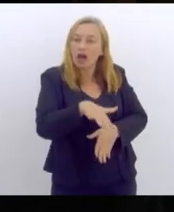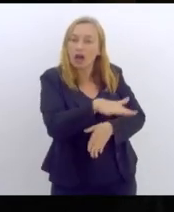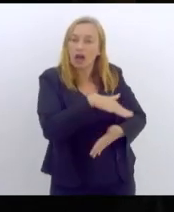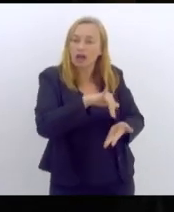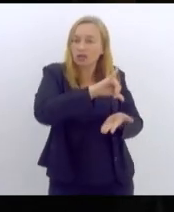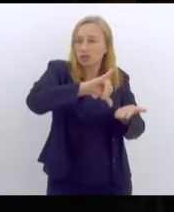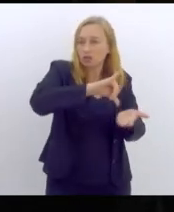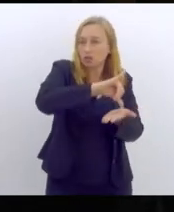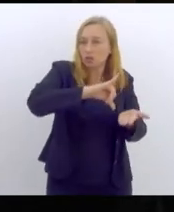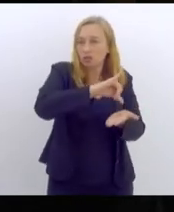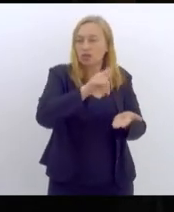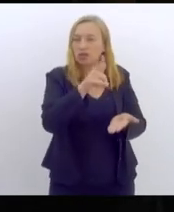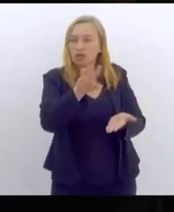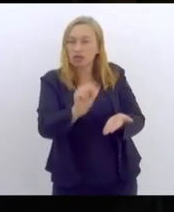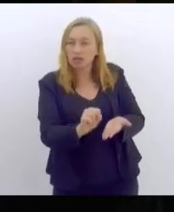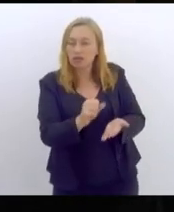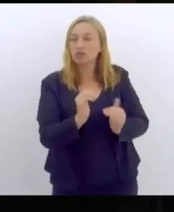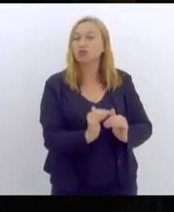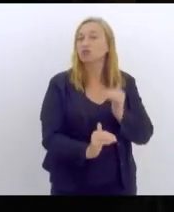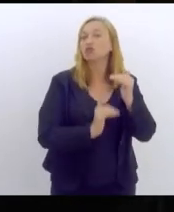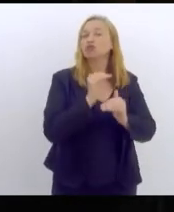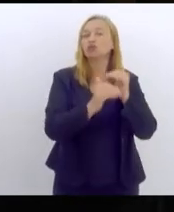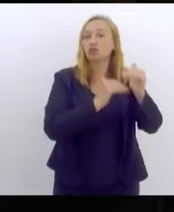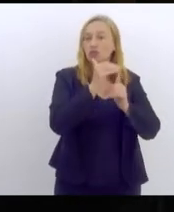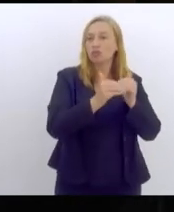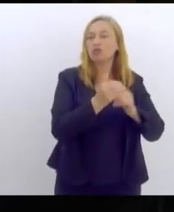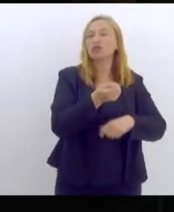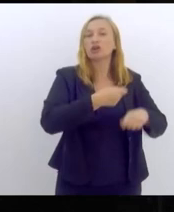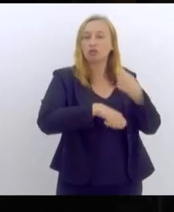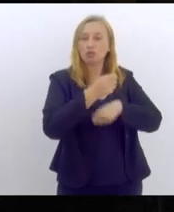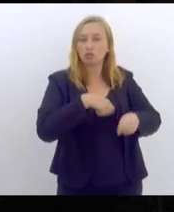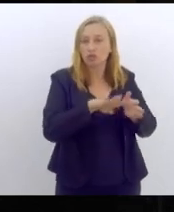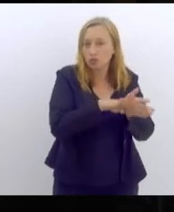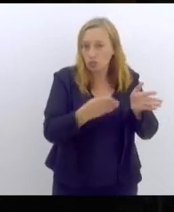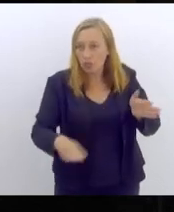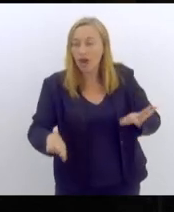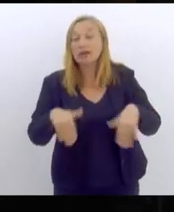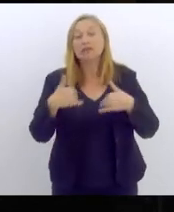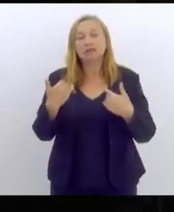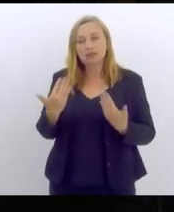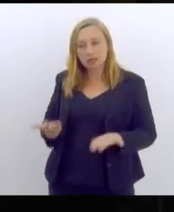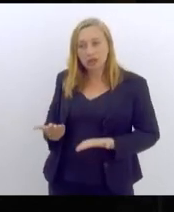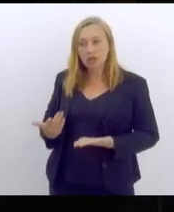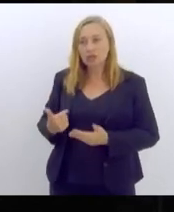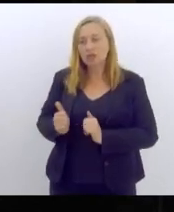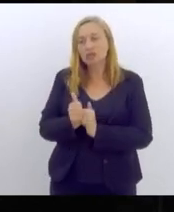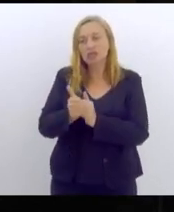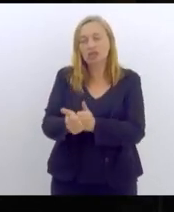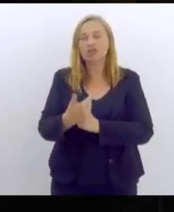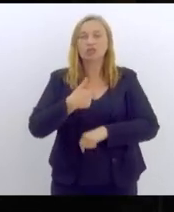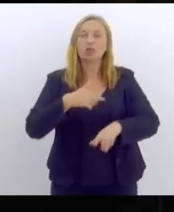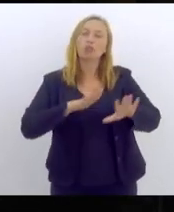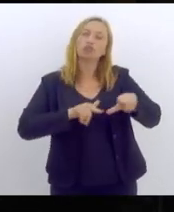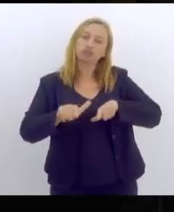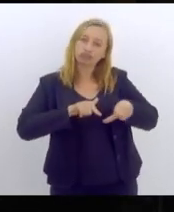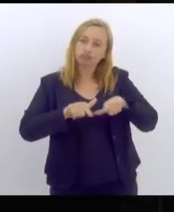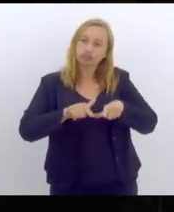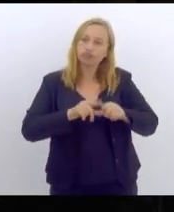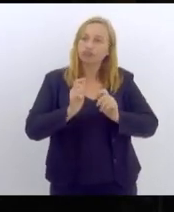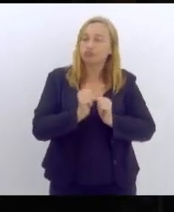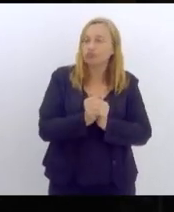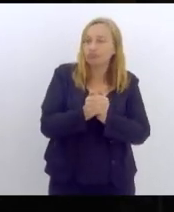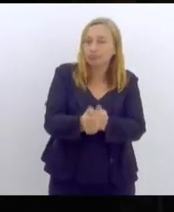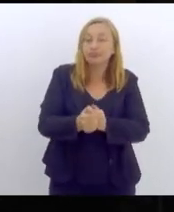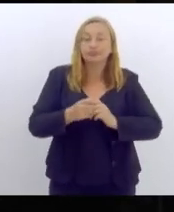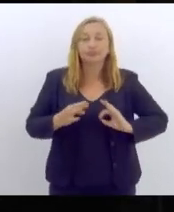gás, assim como do desenvolvimento da economia do mar. Então, eu sigo aqui no meu mandato